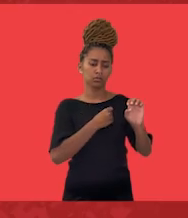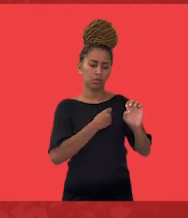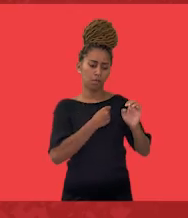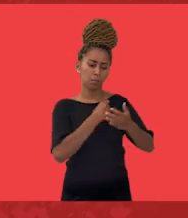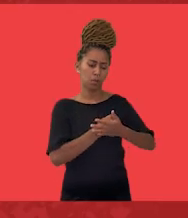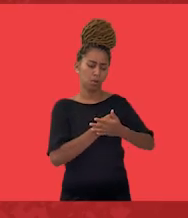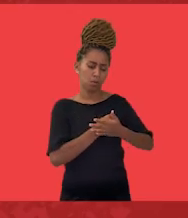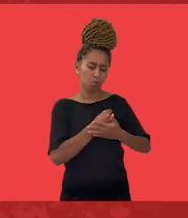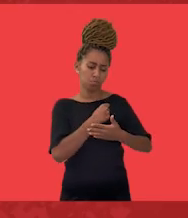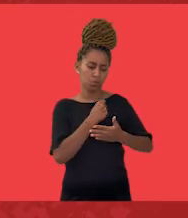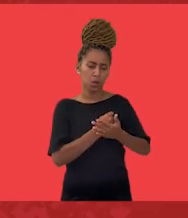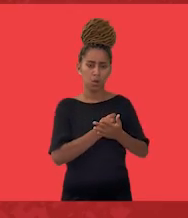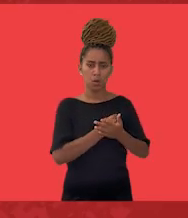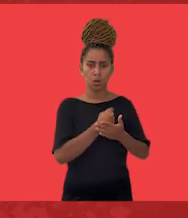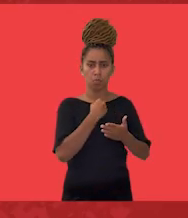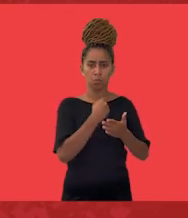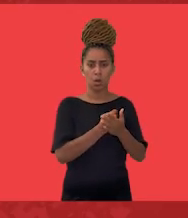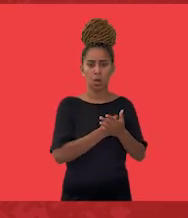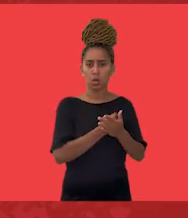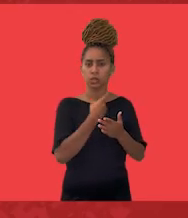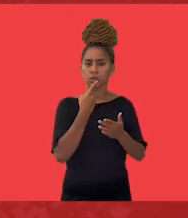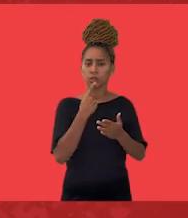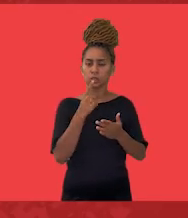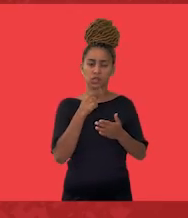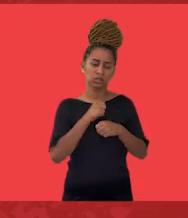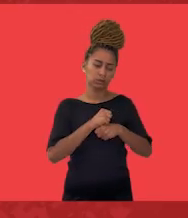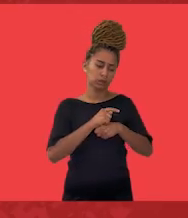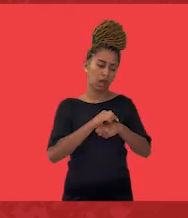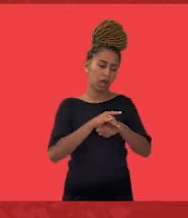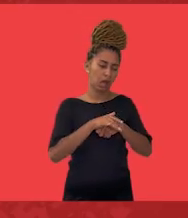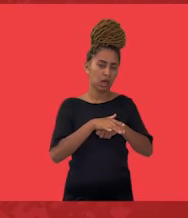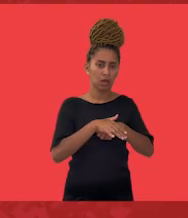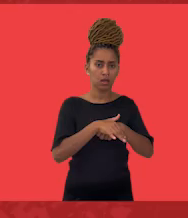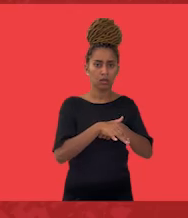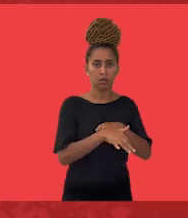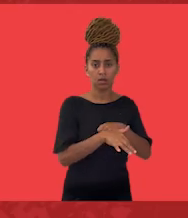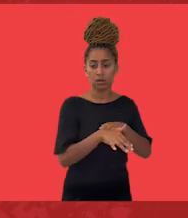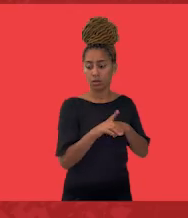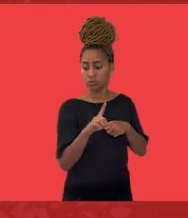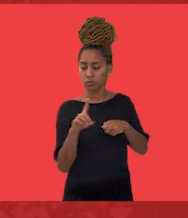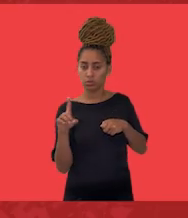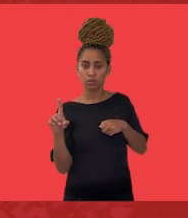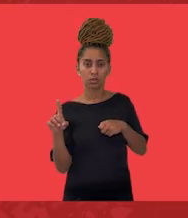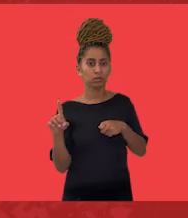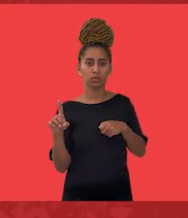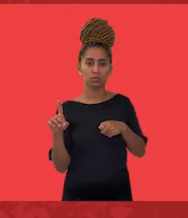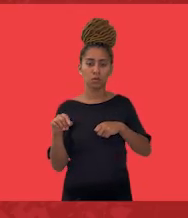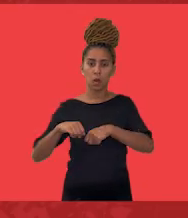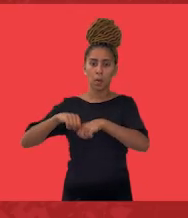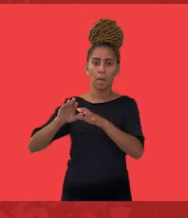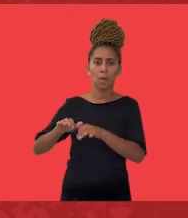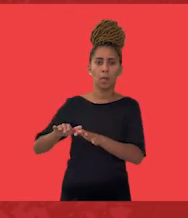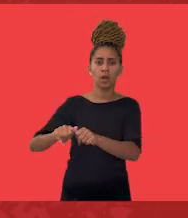febril, revelados na linha do papel. Um córrego de águas douradas,